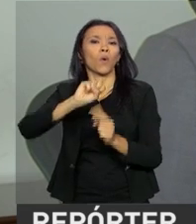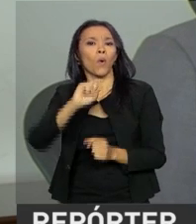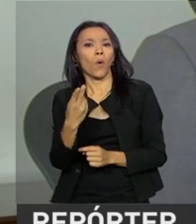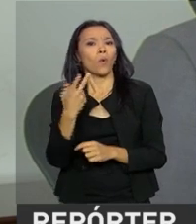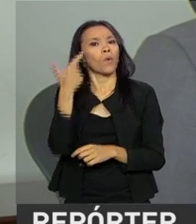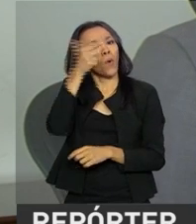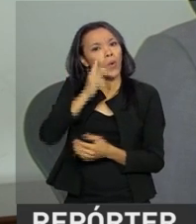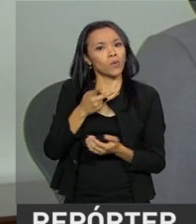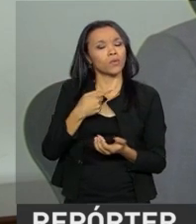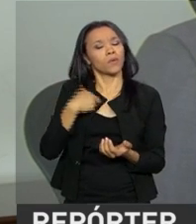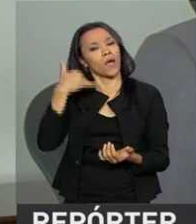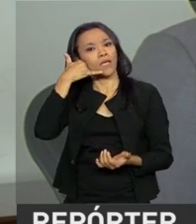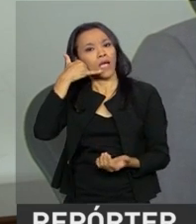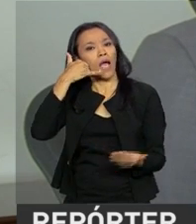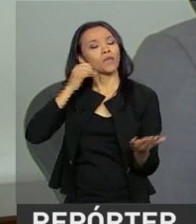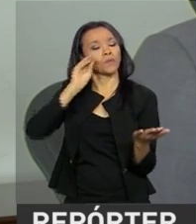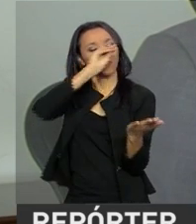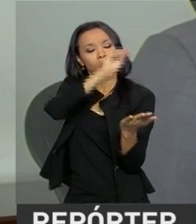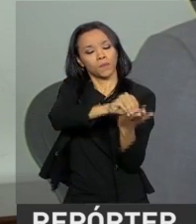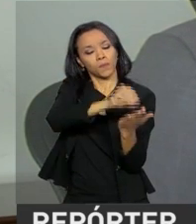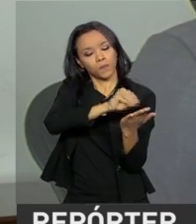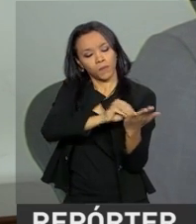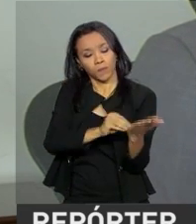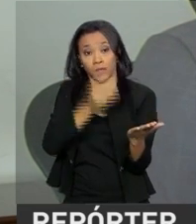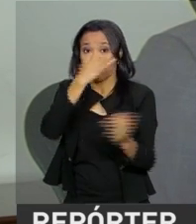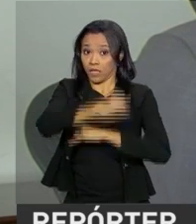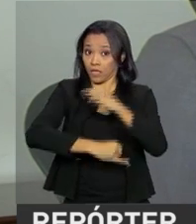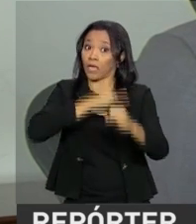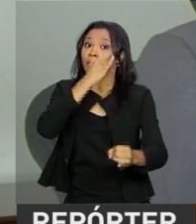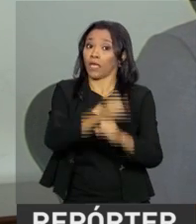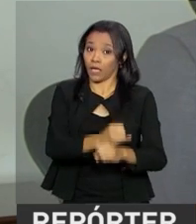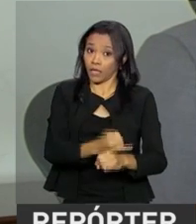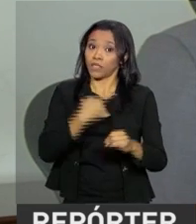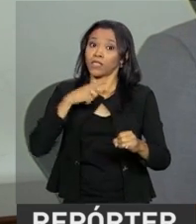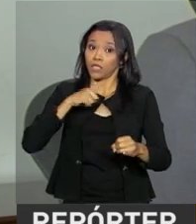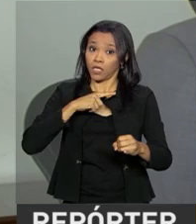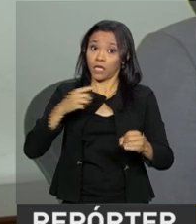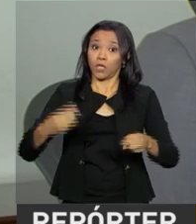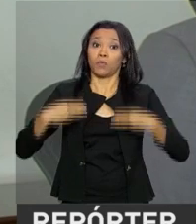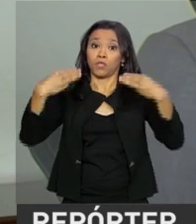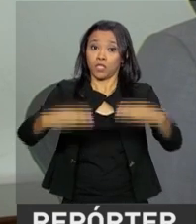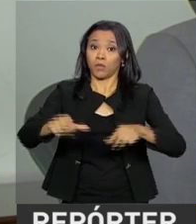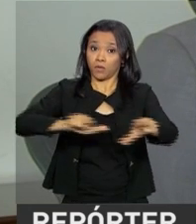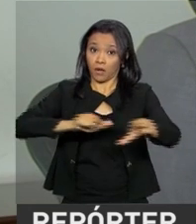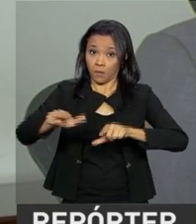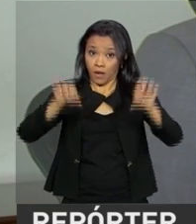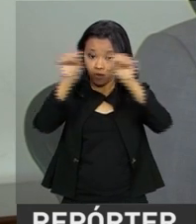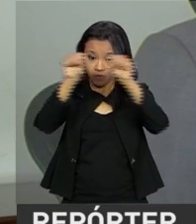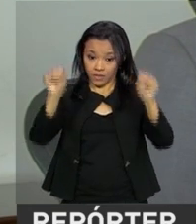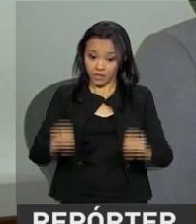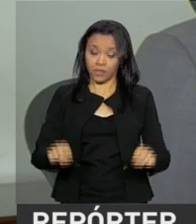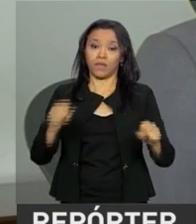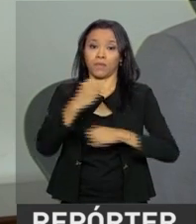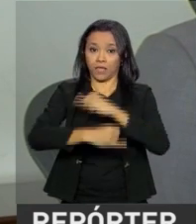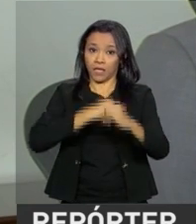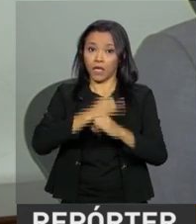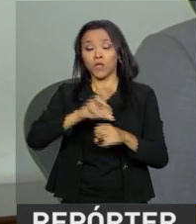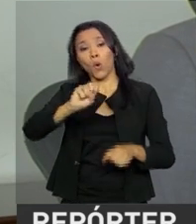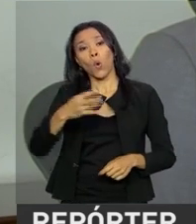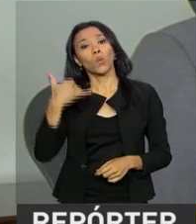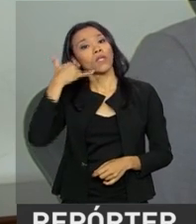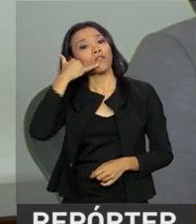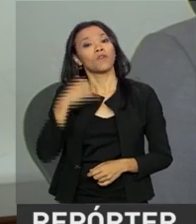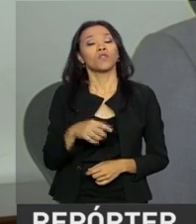Atendimento Agendado, o SAA. Através da internet, do portal do Ministério do Trabalho, na internet, ou pelo telefone